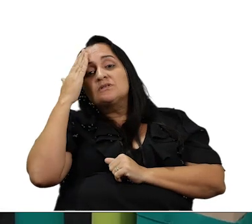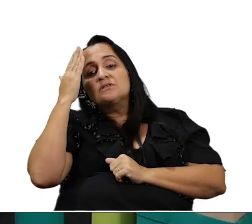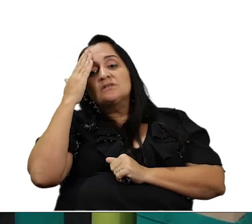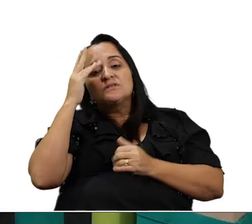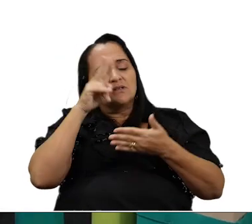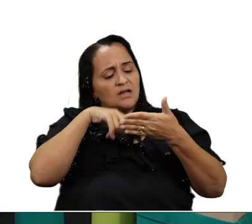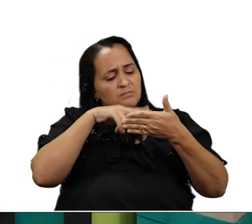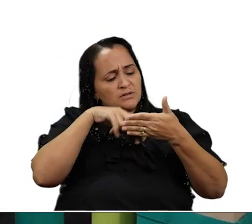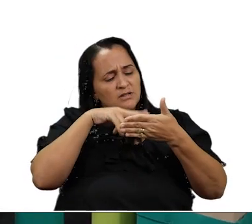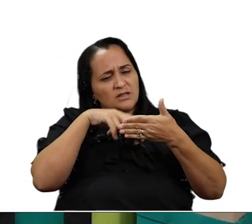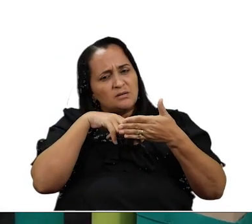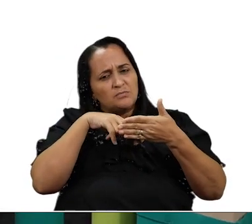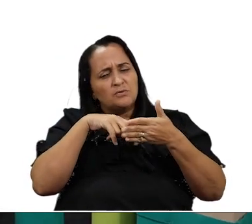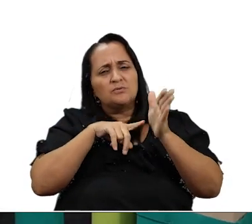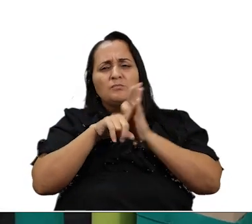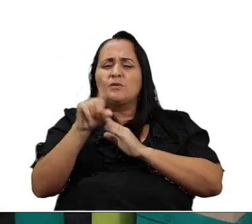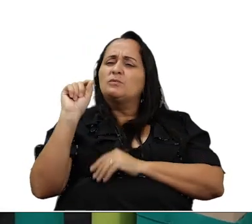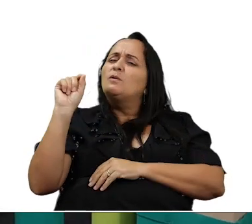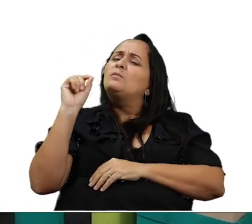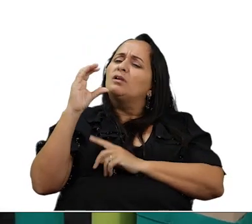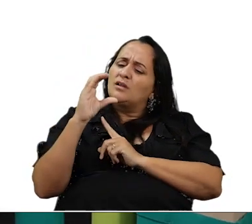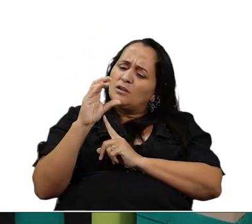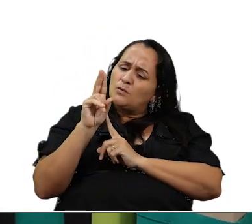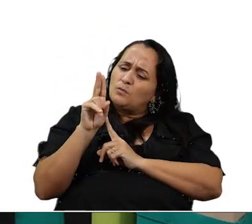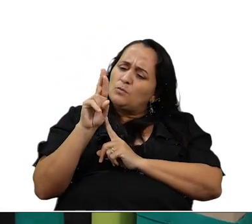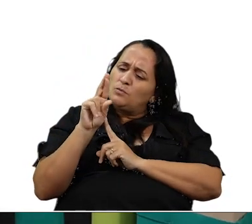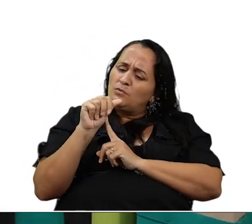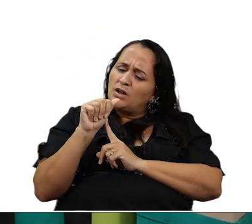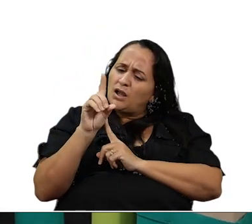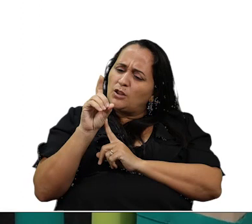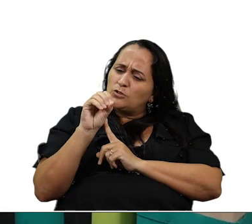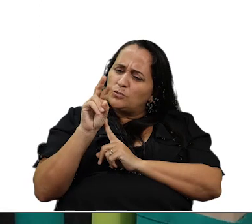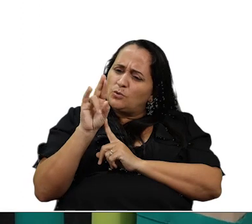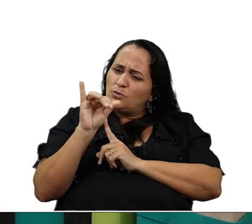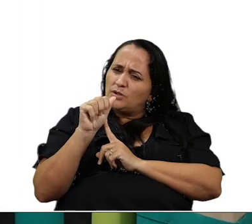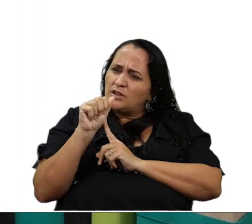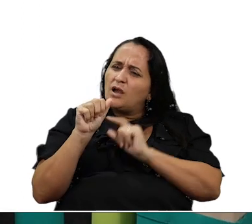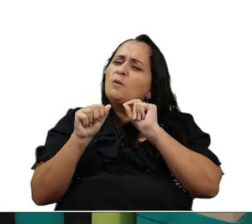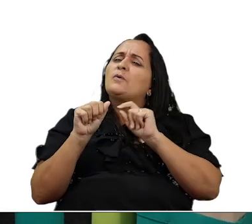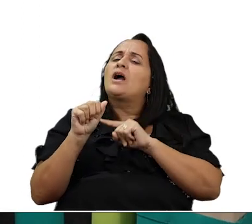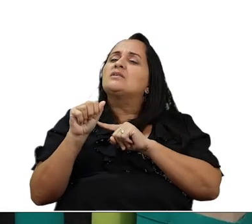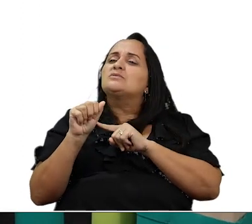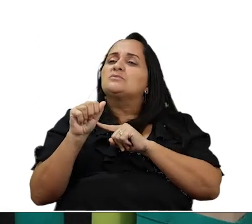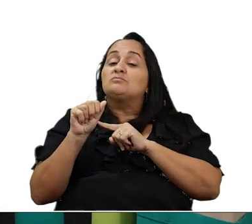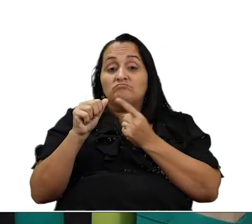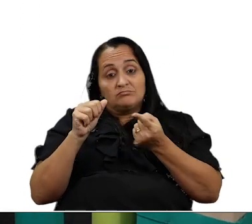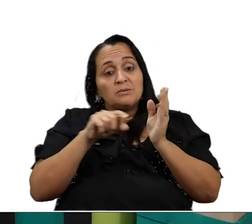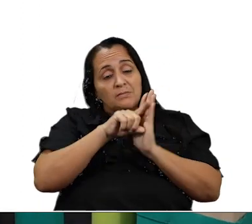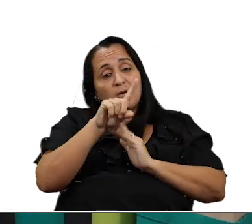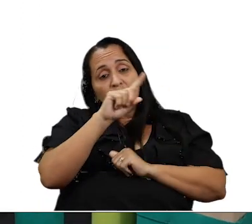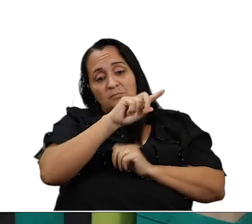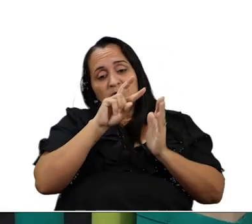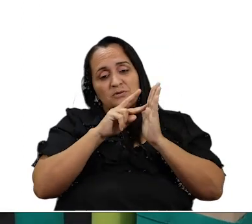tem entendimento, e pergunta, curadoria, o que é isso? E com certeza a pessoa vai te ajudar nesse significado.